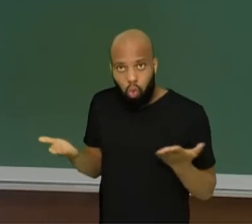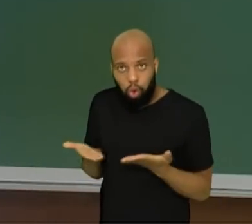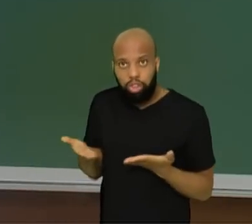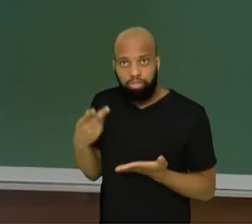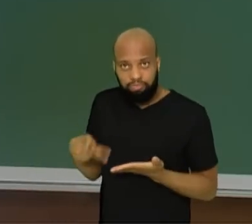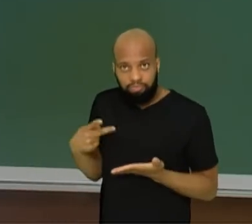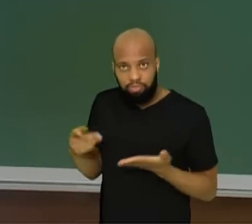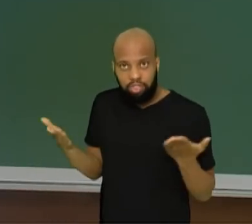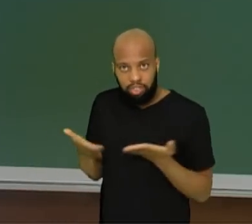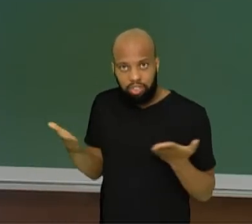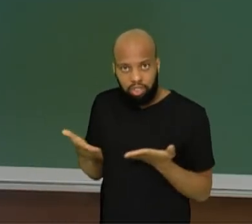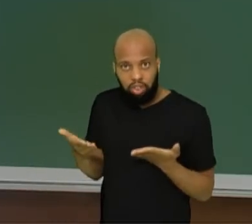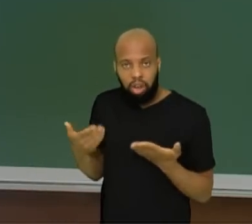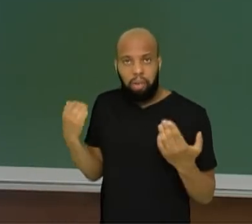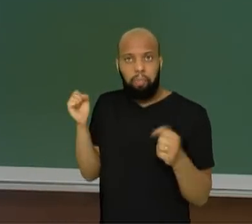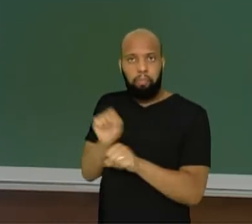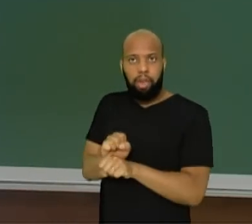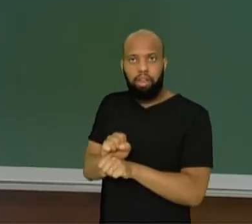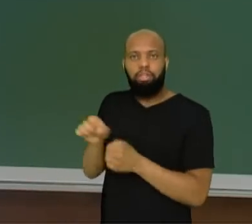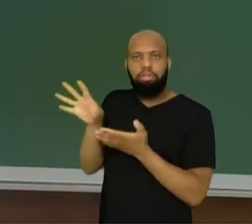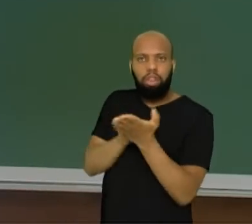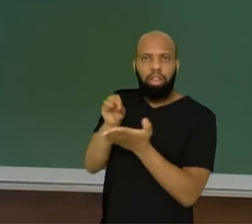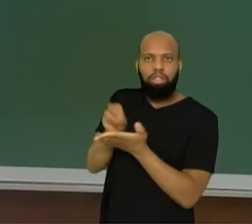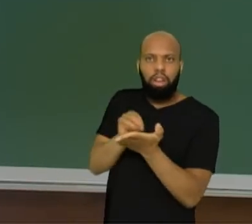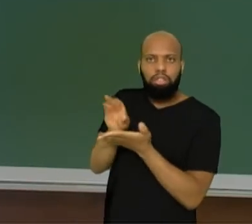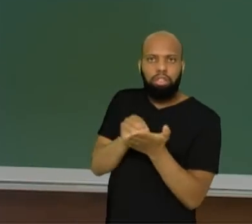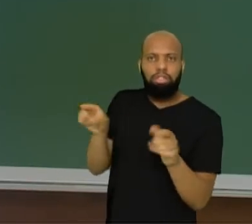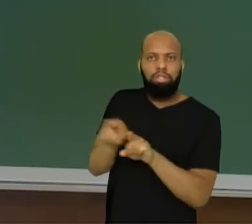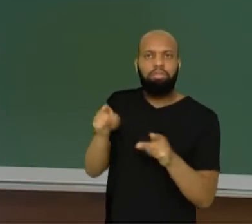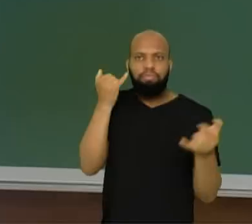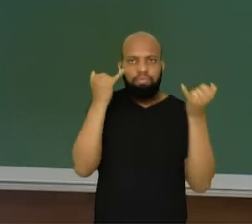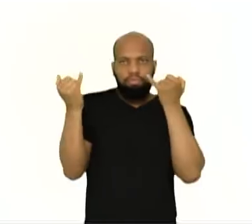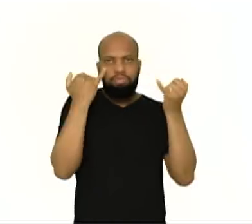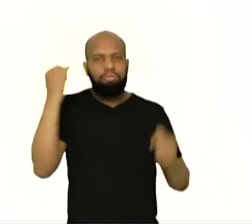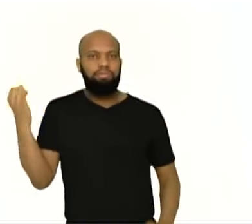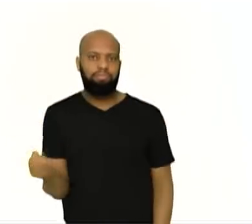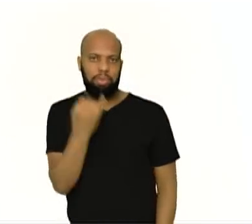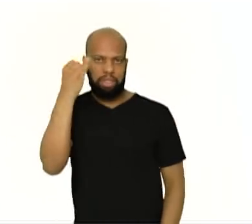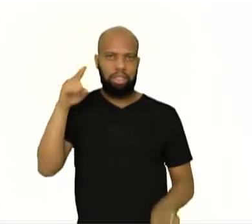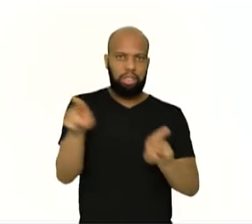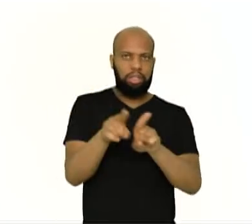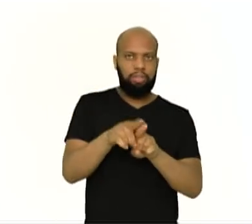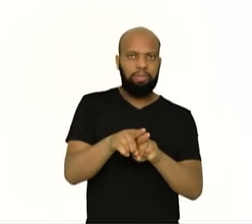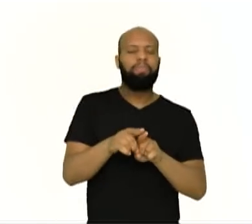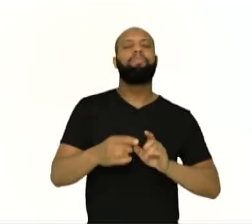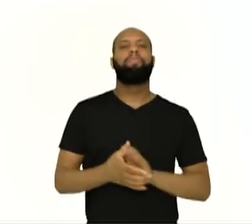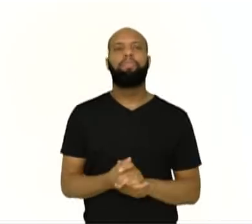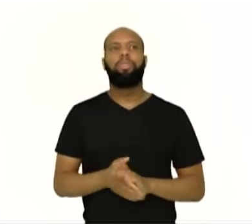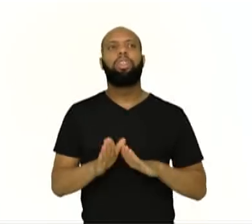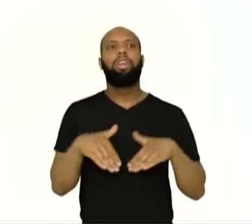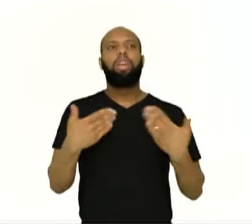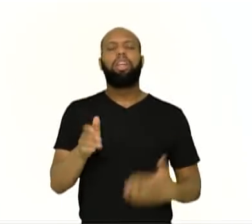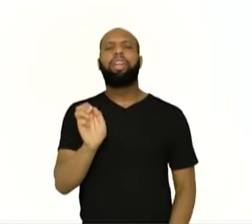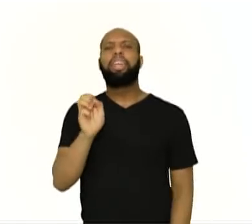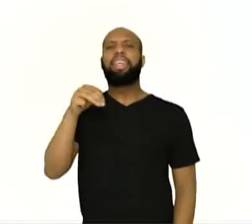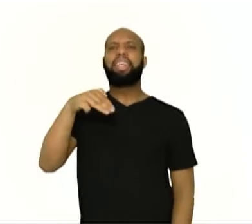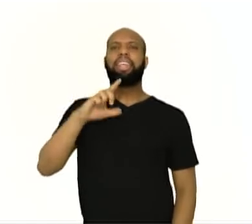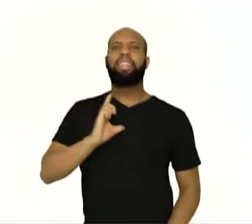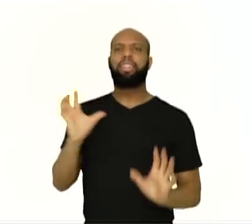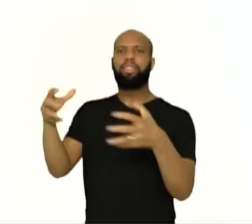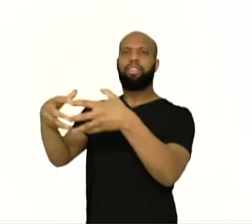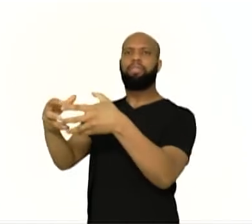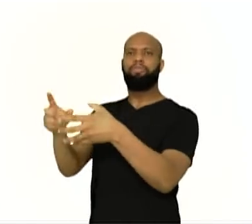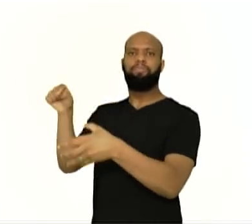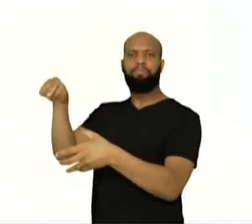dar um pause e anotar essas informações que são super importantes. Então, quem faz